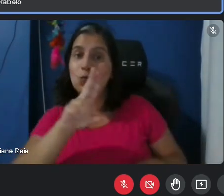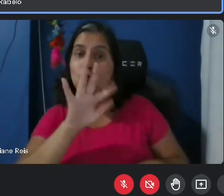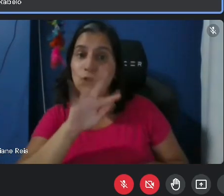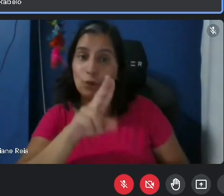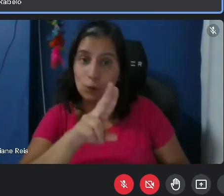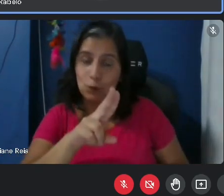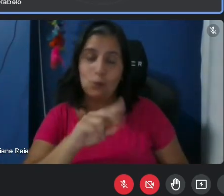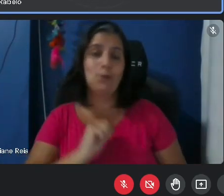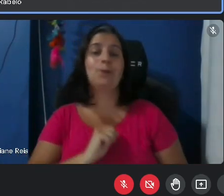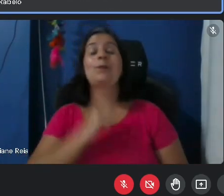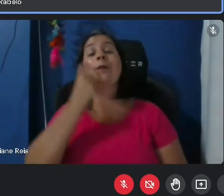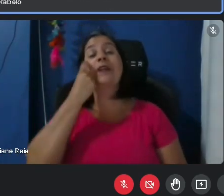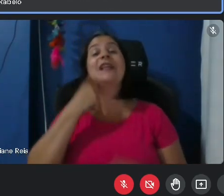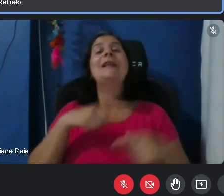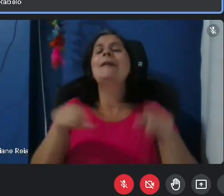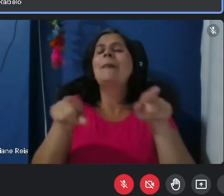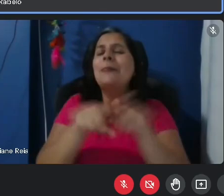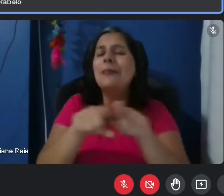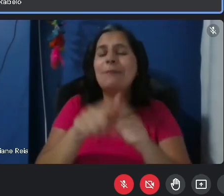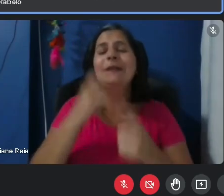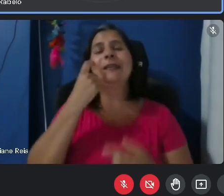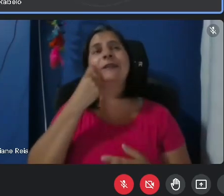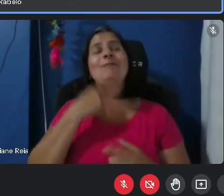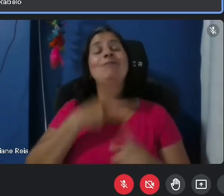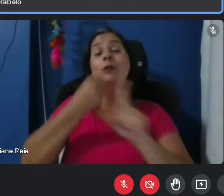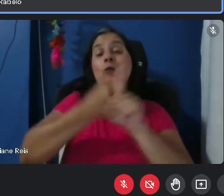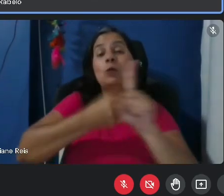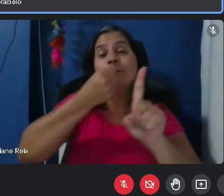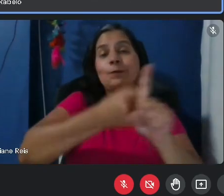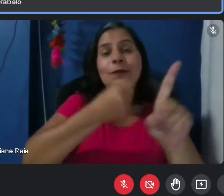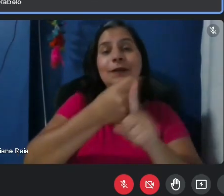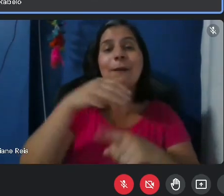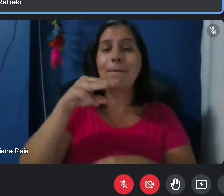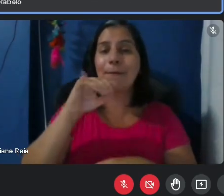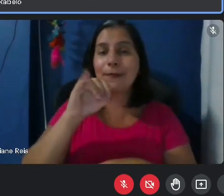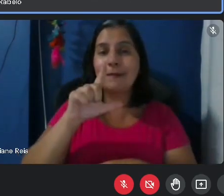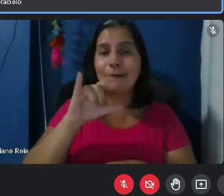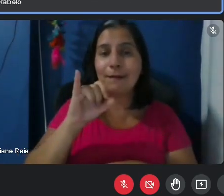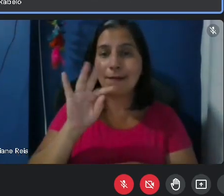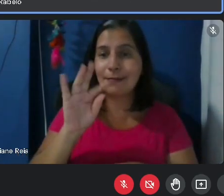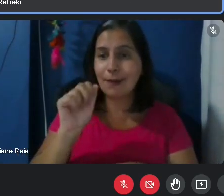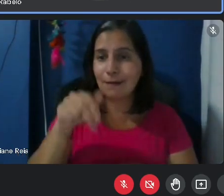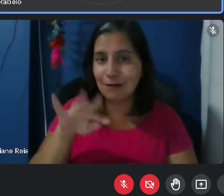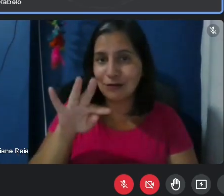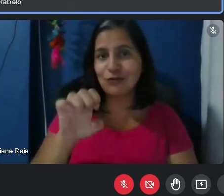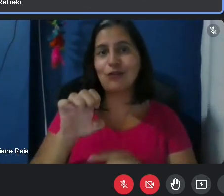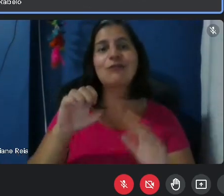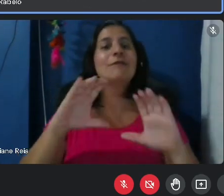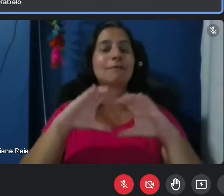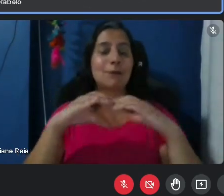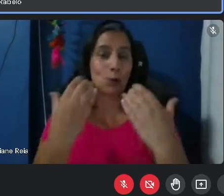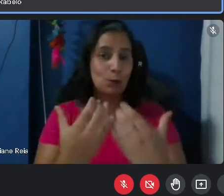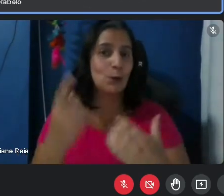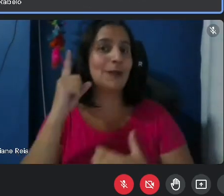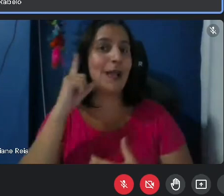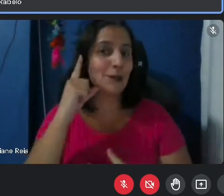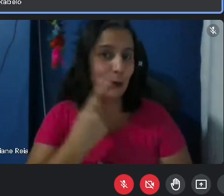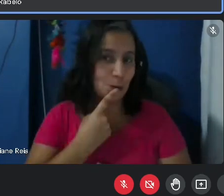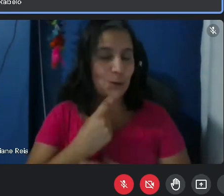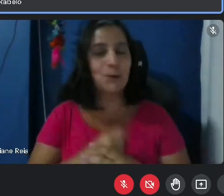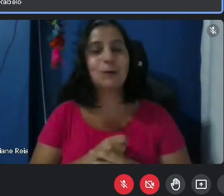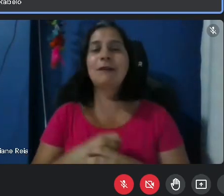Eu sou professora, né, na universidade e